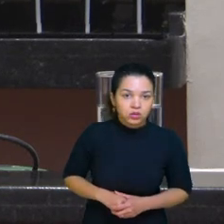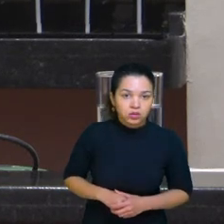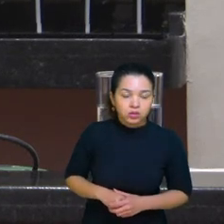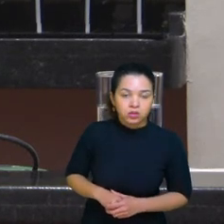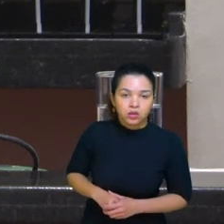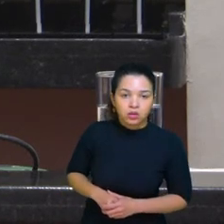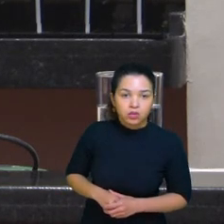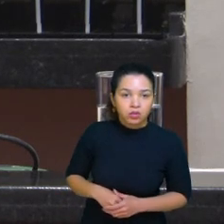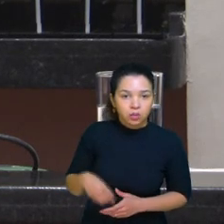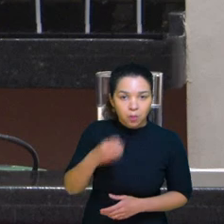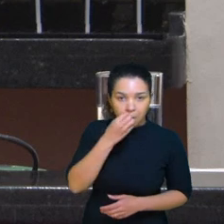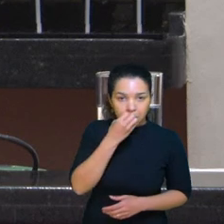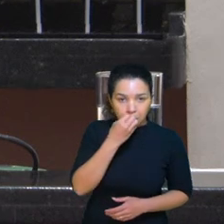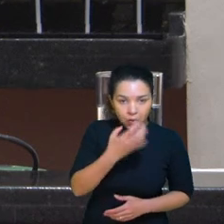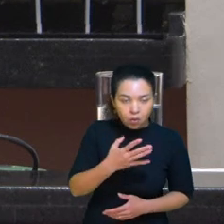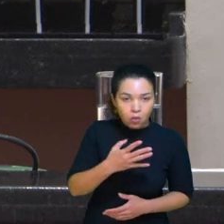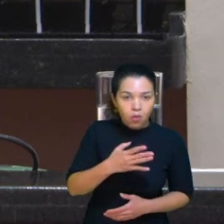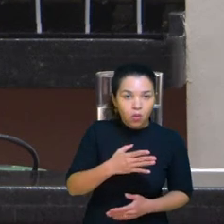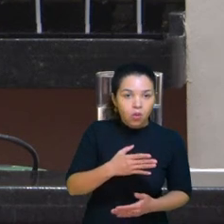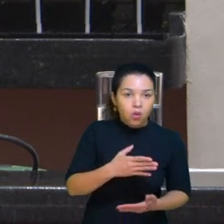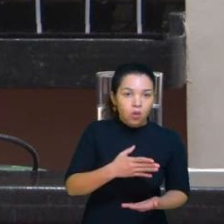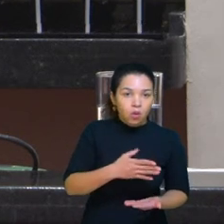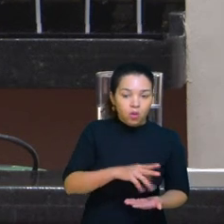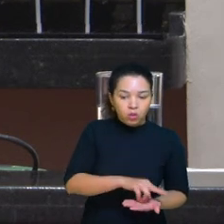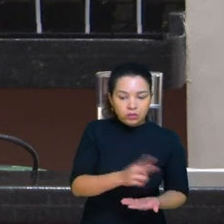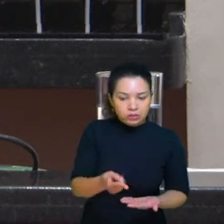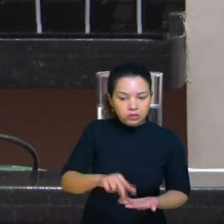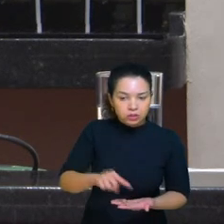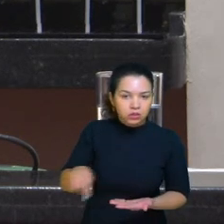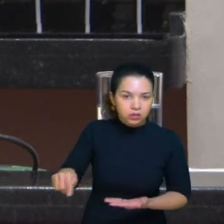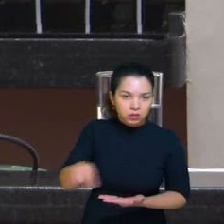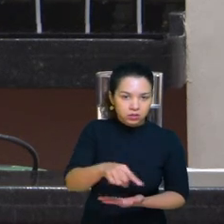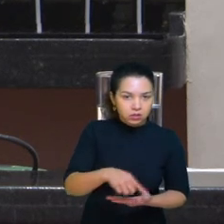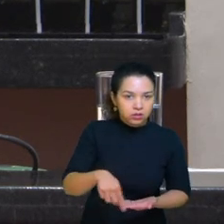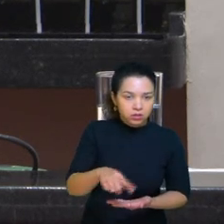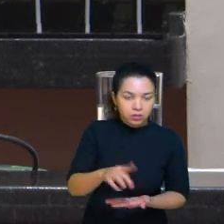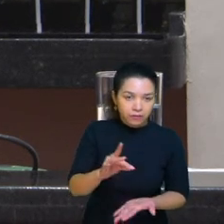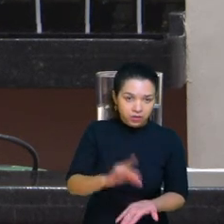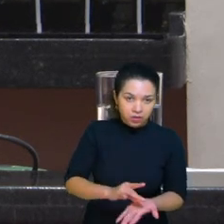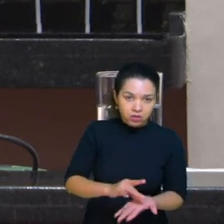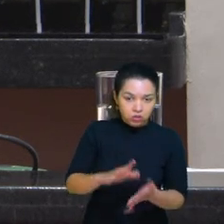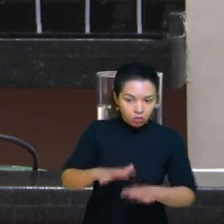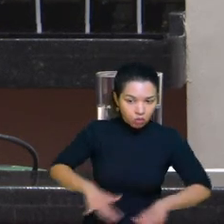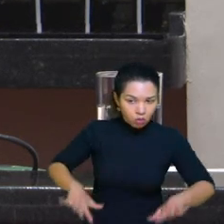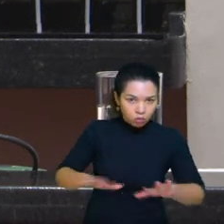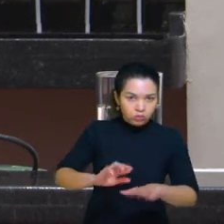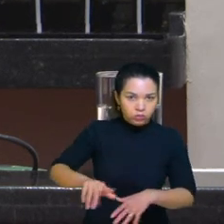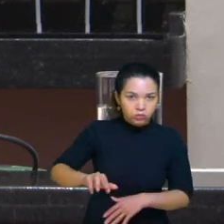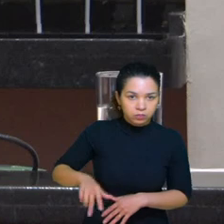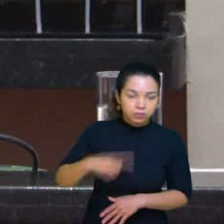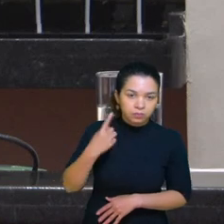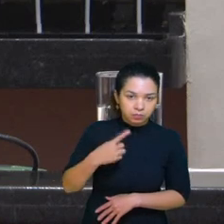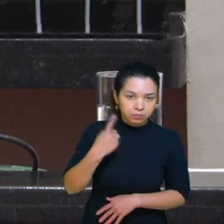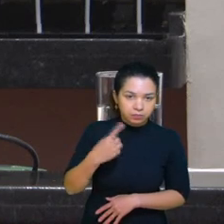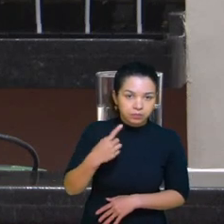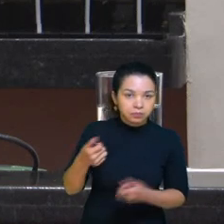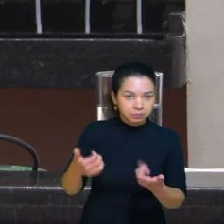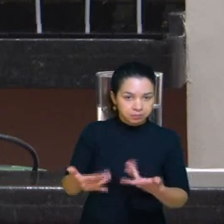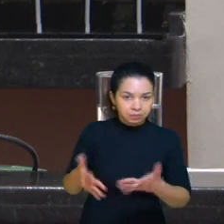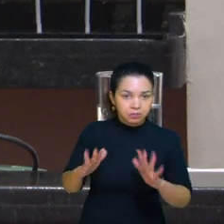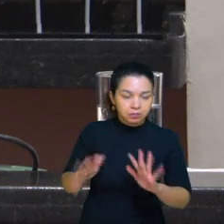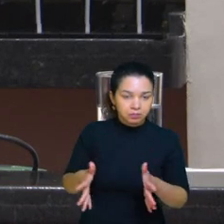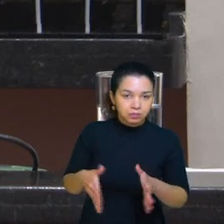uma boa um bom trânsito mas pelo que ouvimos aqui isso não é uma realidade para todos a própria deputada comentou isso